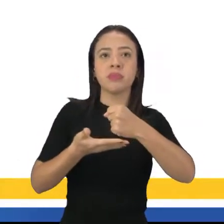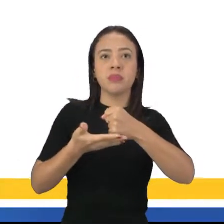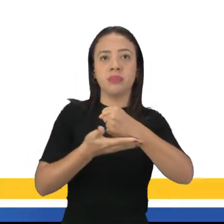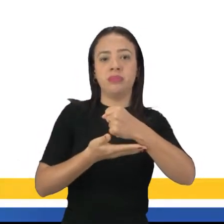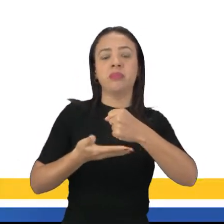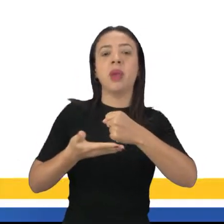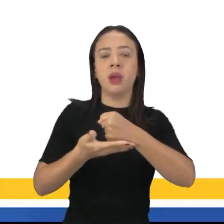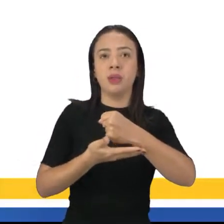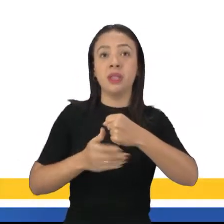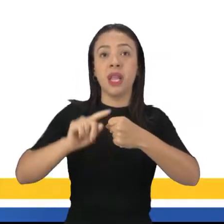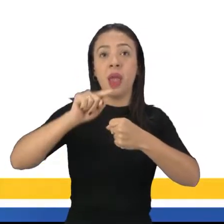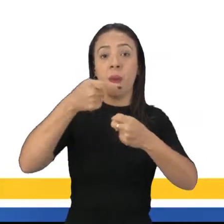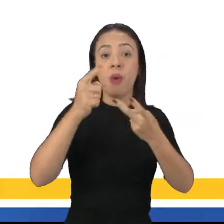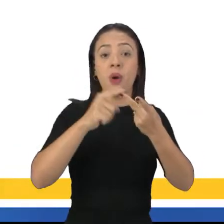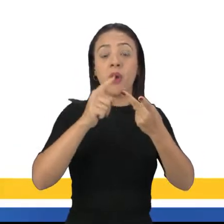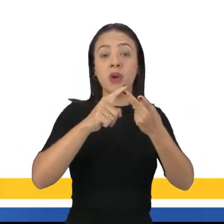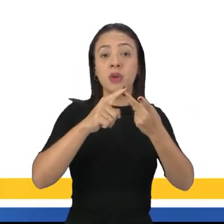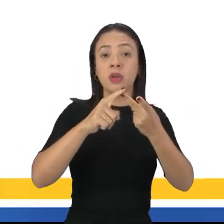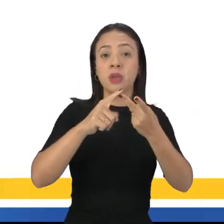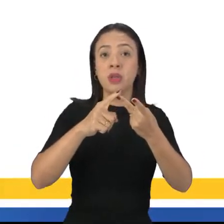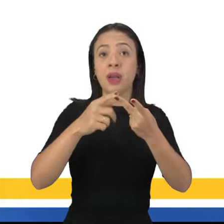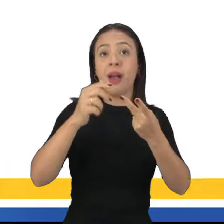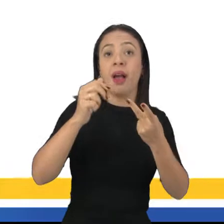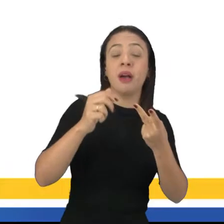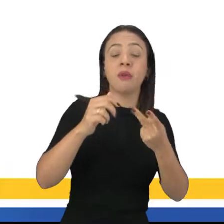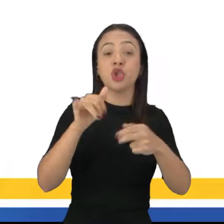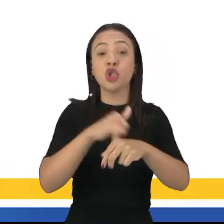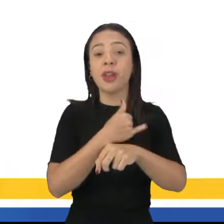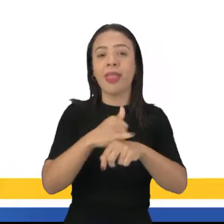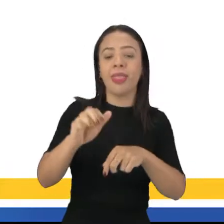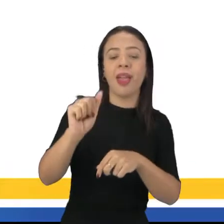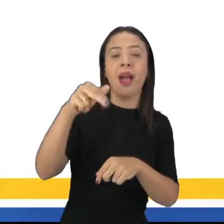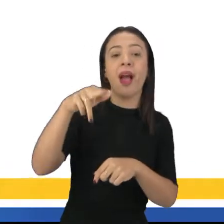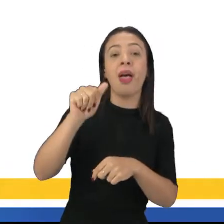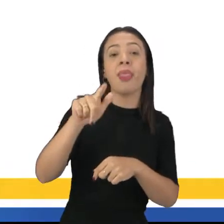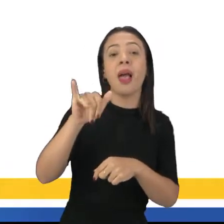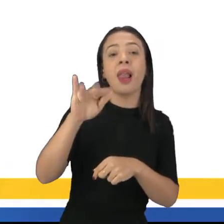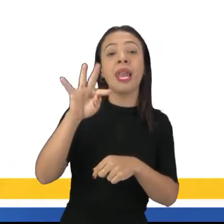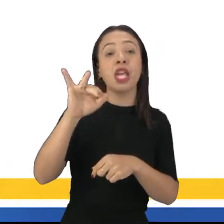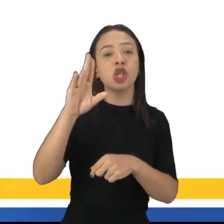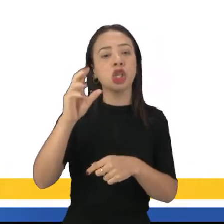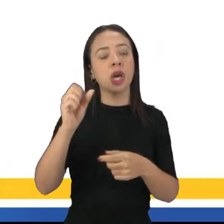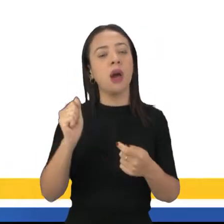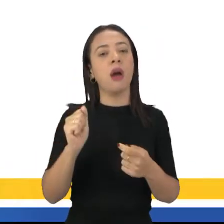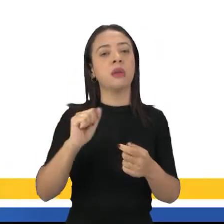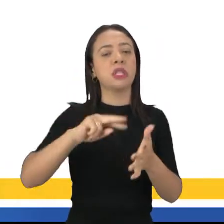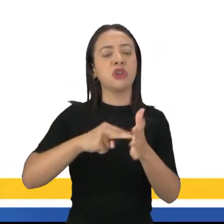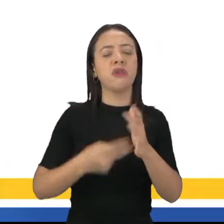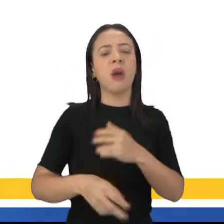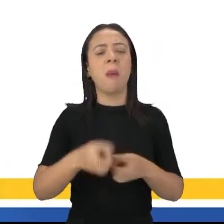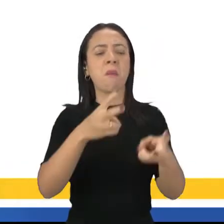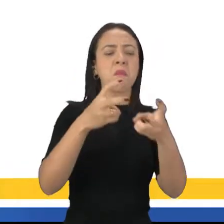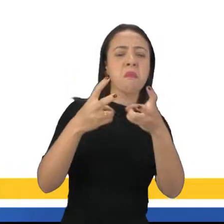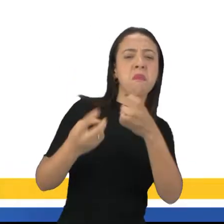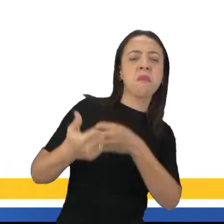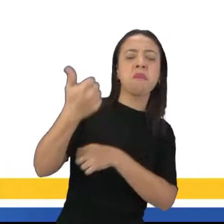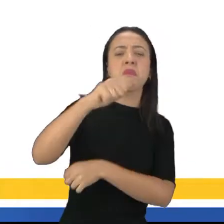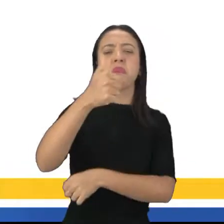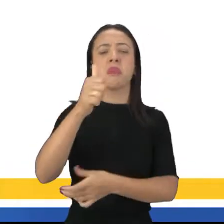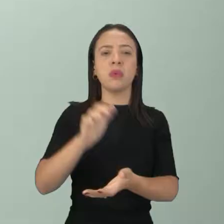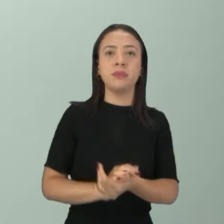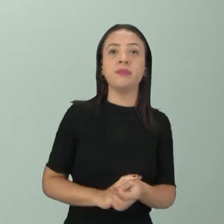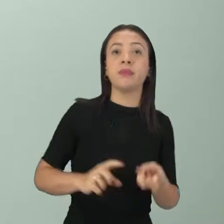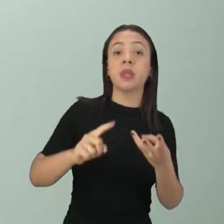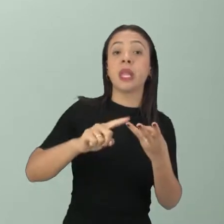fundamental, elementar. Depois, você tem que ler de uma forma analítica a questão, sempre analisando com critérios. Depois